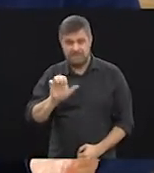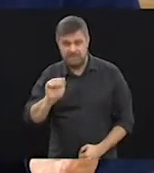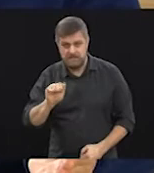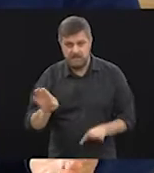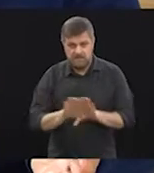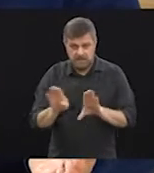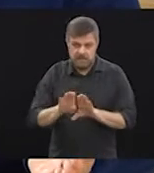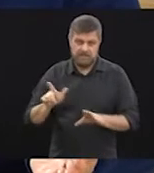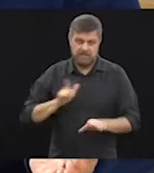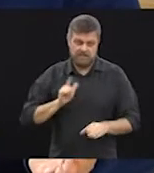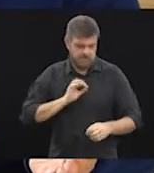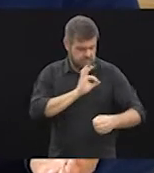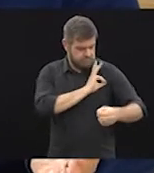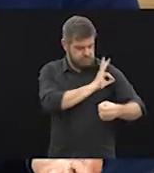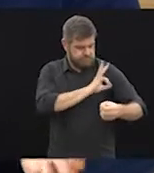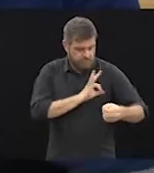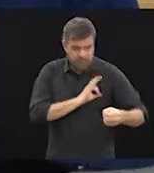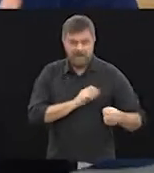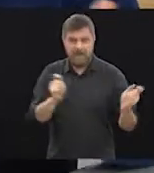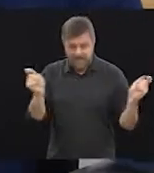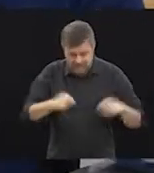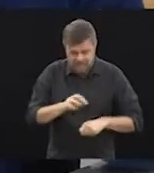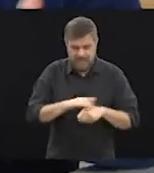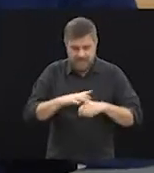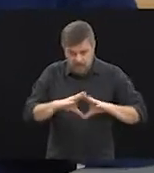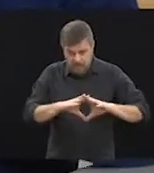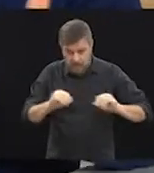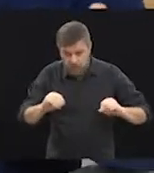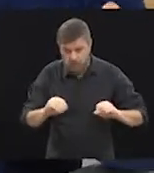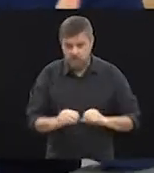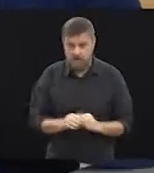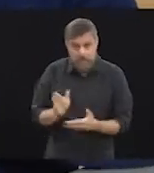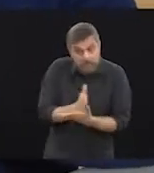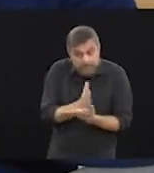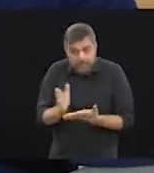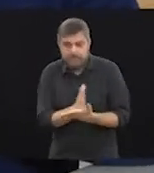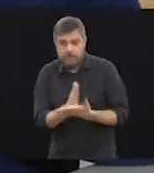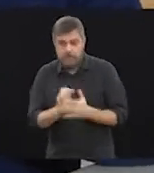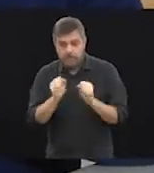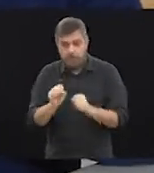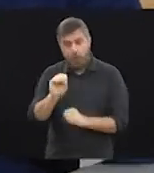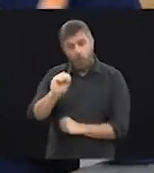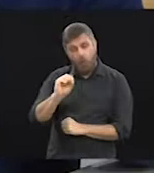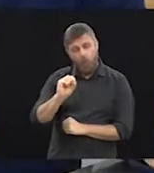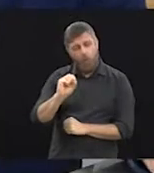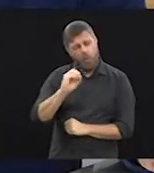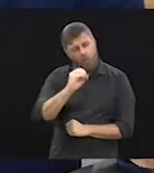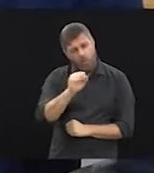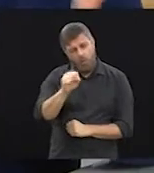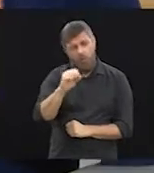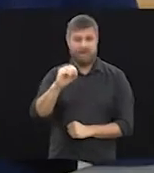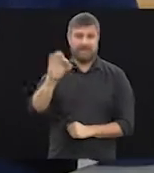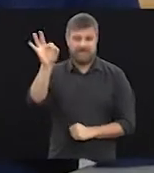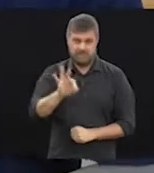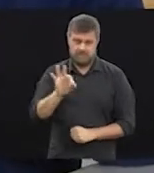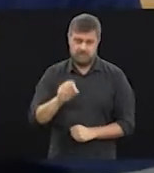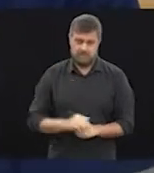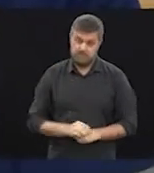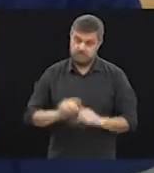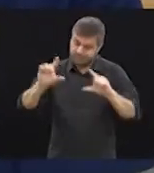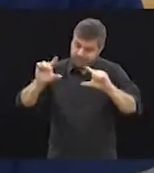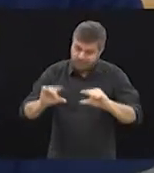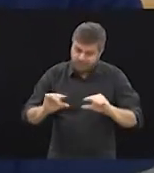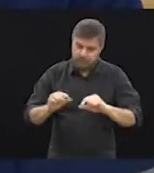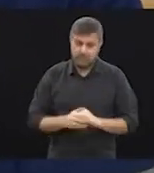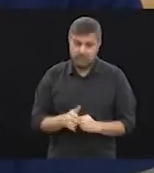onde você tem uma curabilidade também, que dependendo do linfoma também pode ser de 80%, mas pode ser menor, aí depende